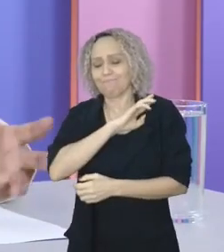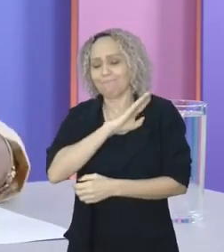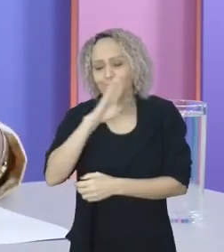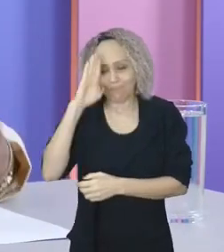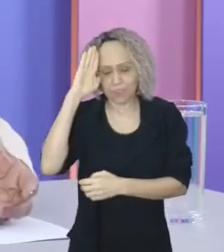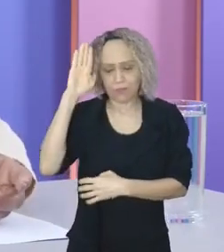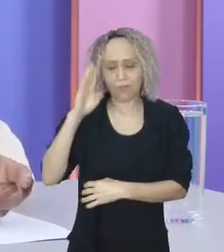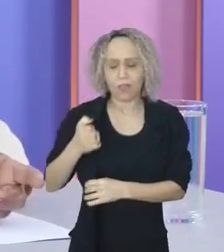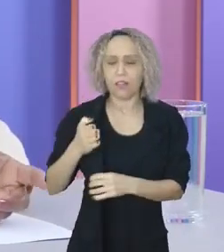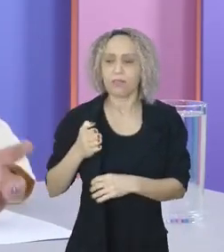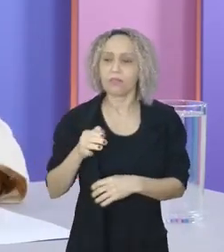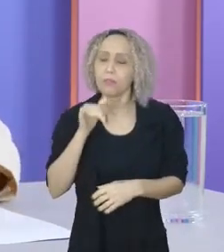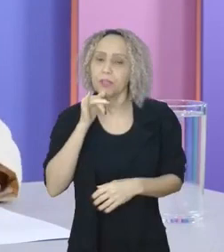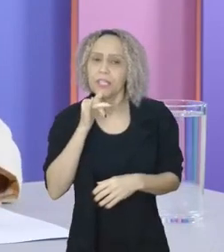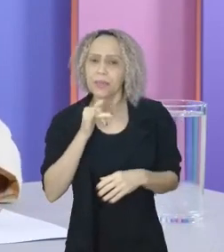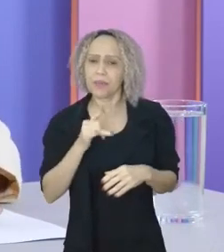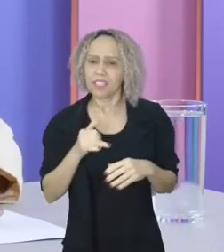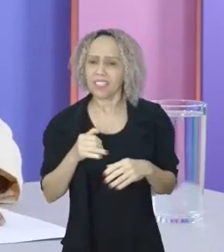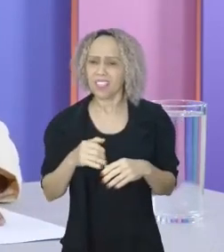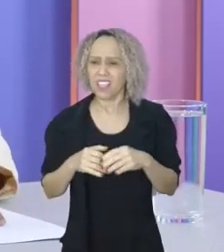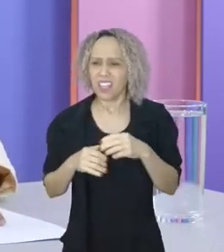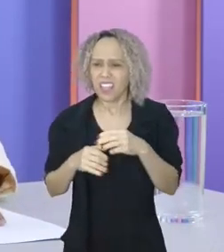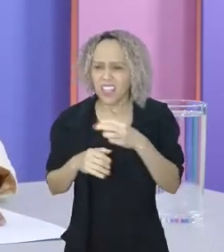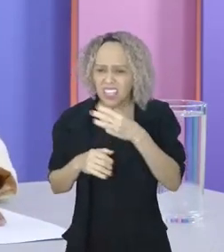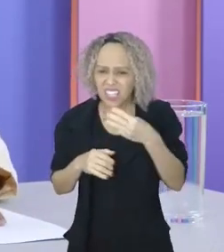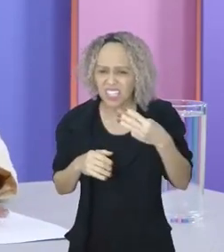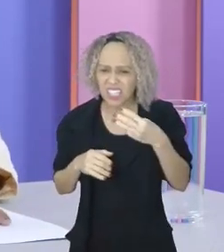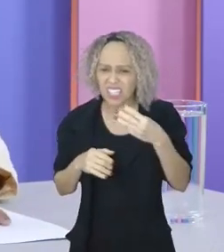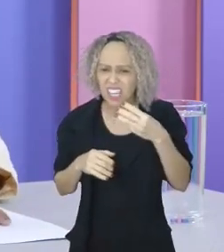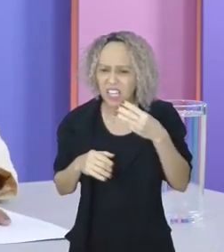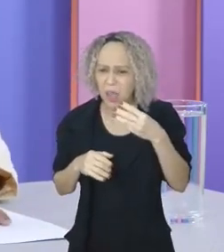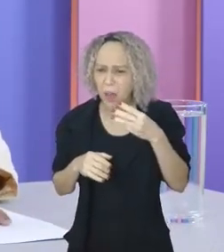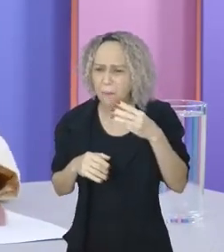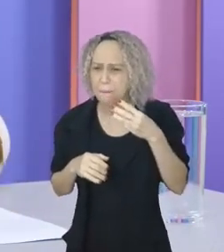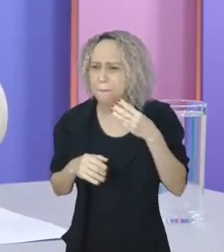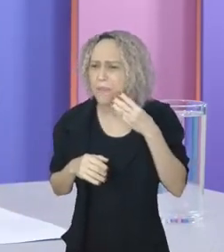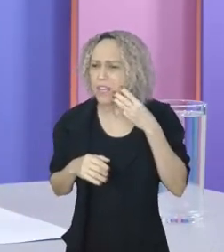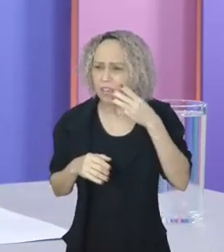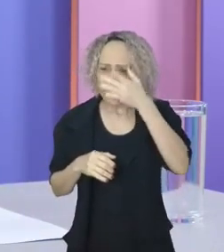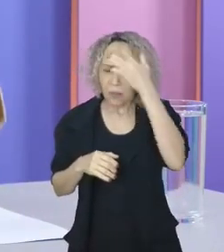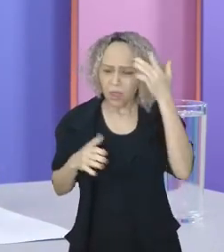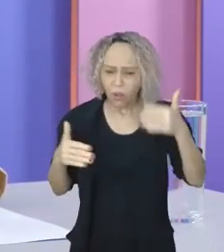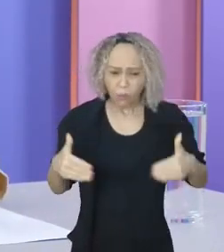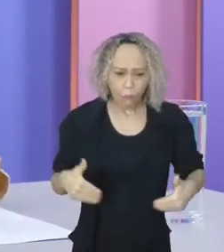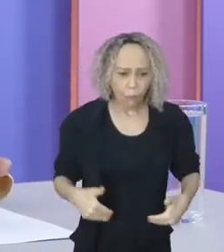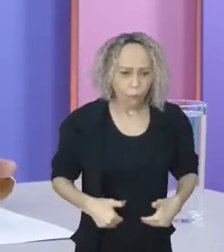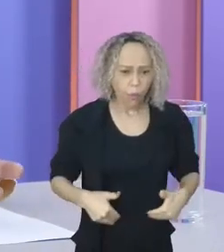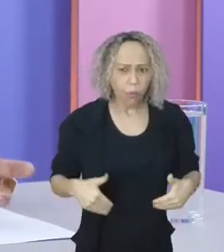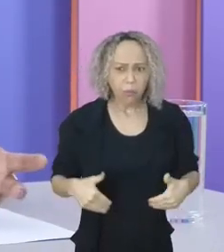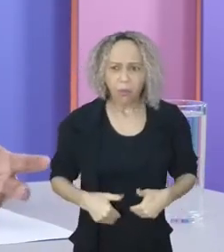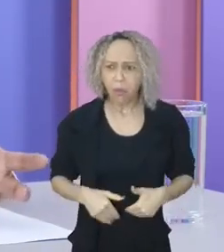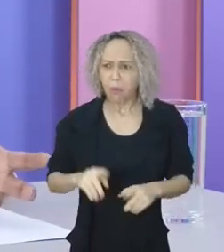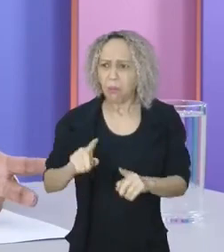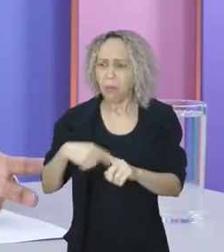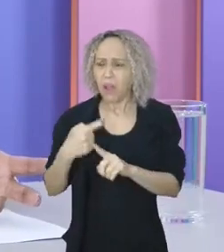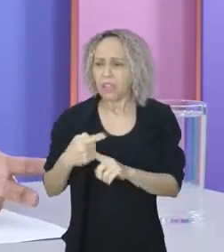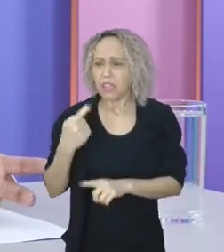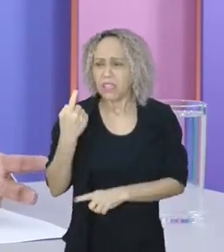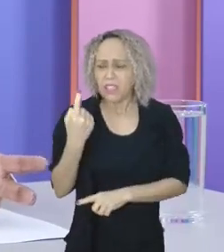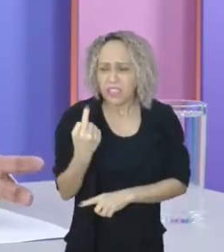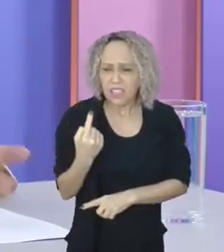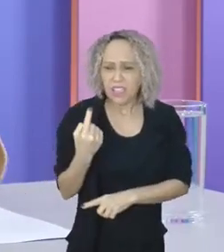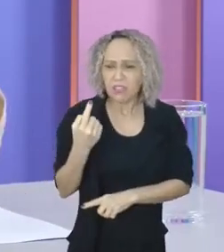Esses 33 milhões de pessoas que passam fome crônica e 130 milhões que vivem na